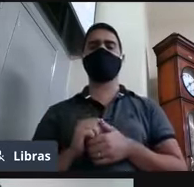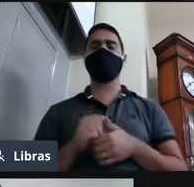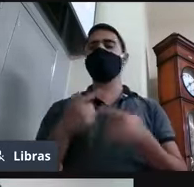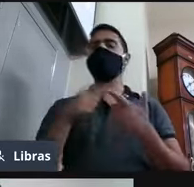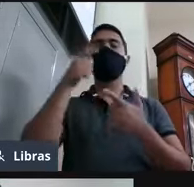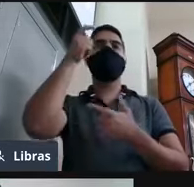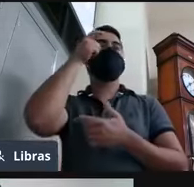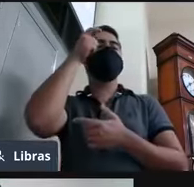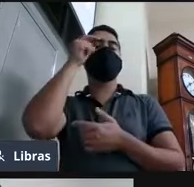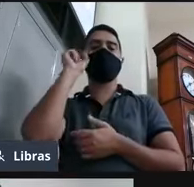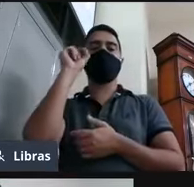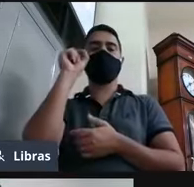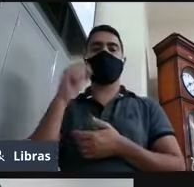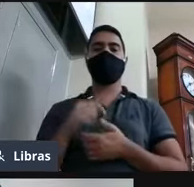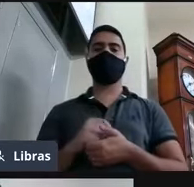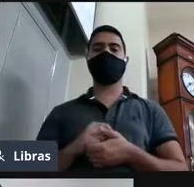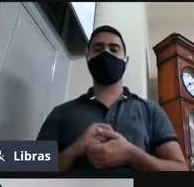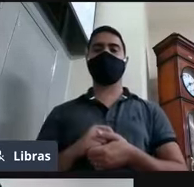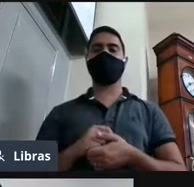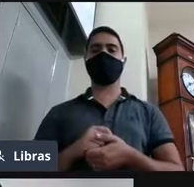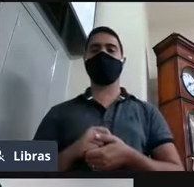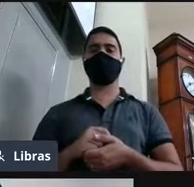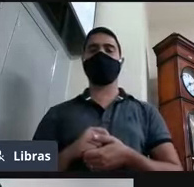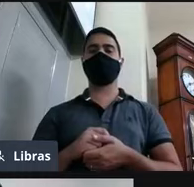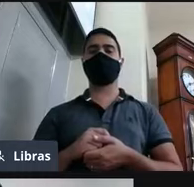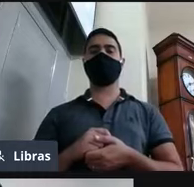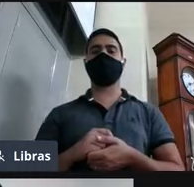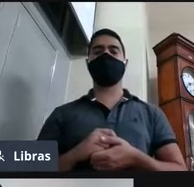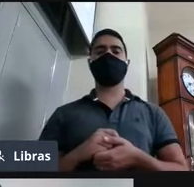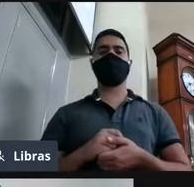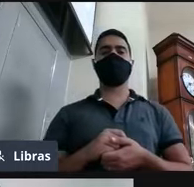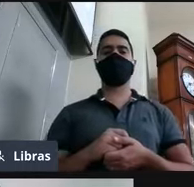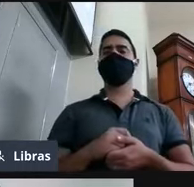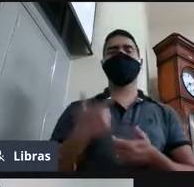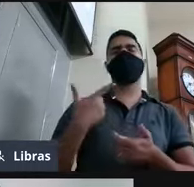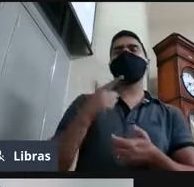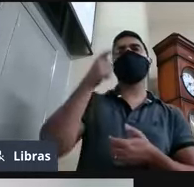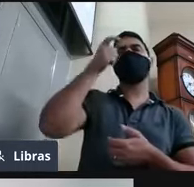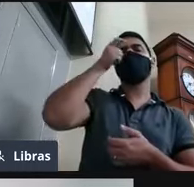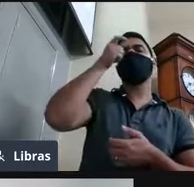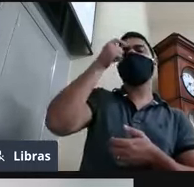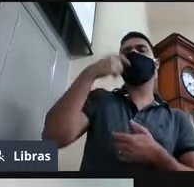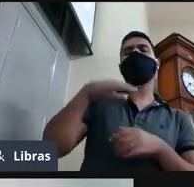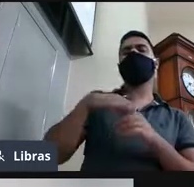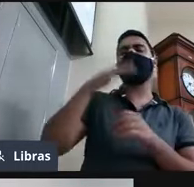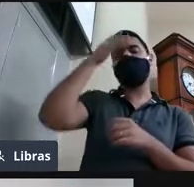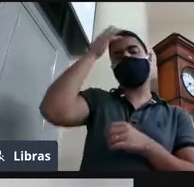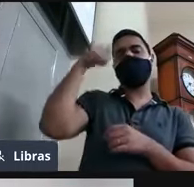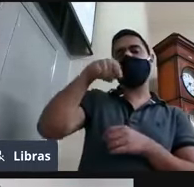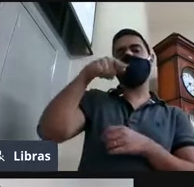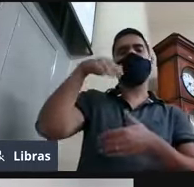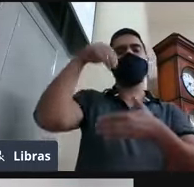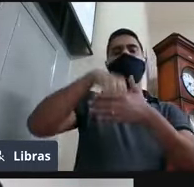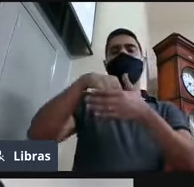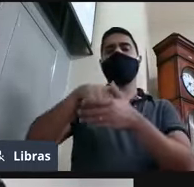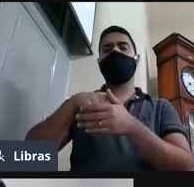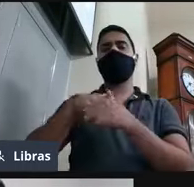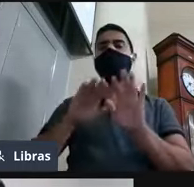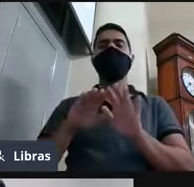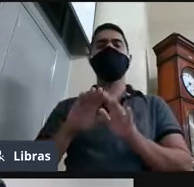dele, com certeza, não era ouvir por que vocês deram crédito para ele, mesmo